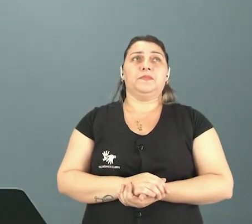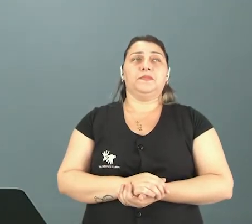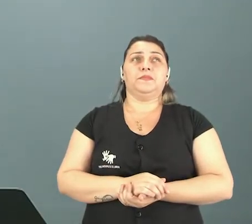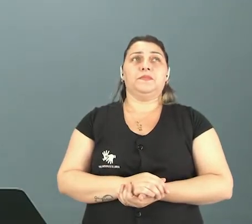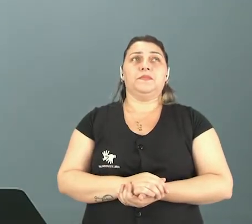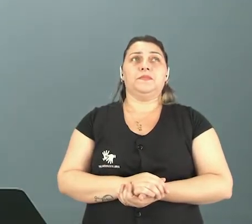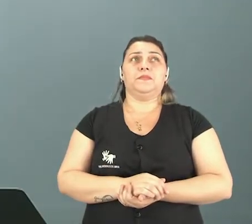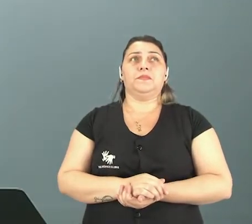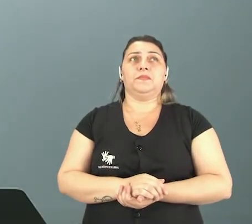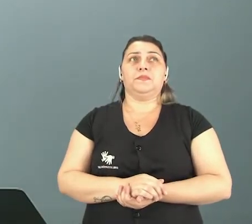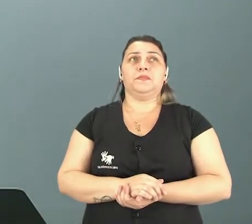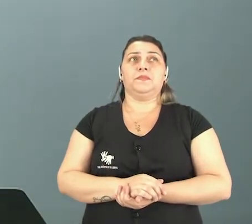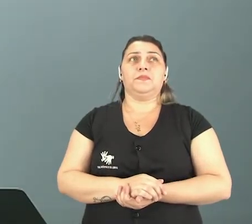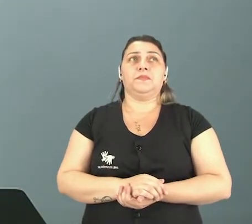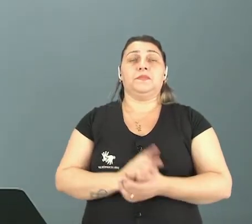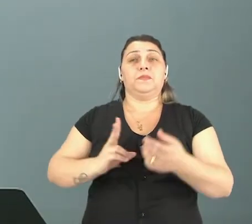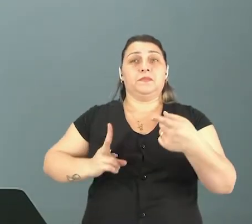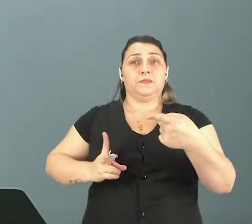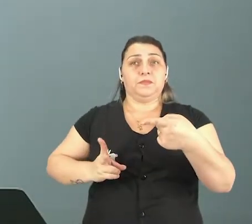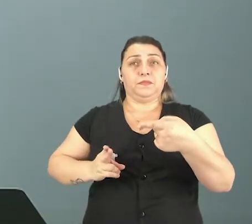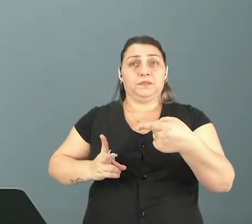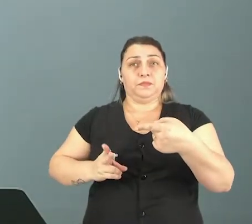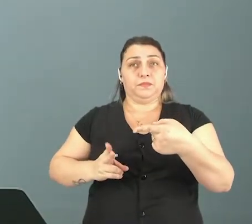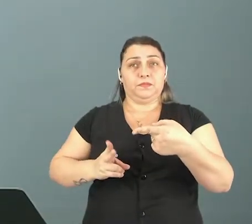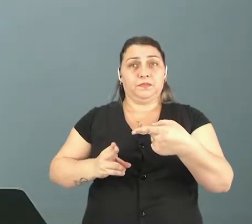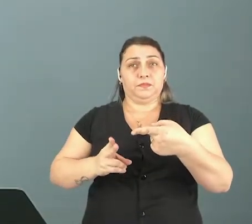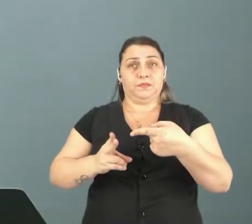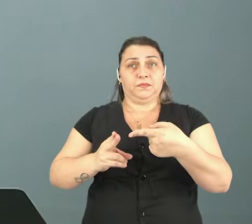aí eu pego a tesoura.